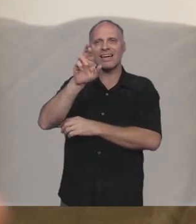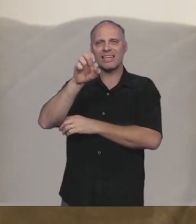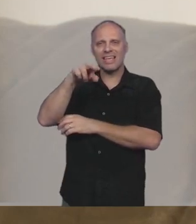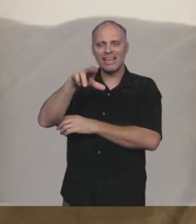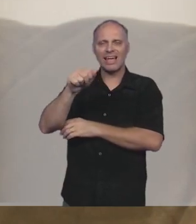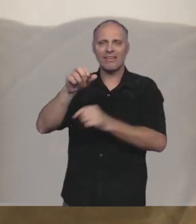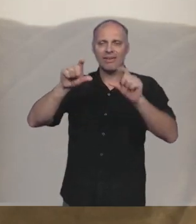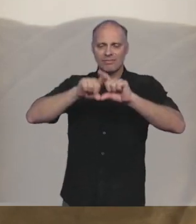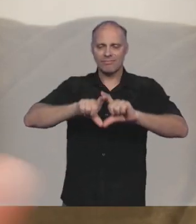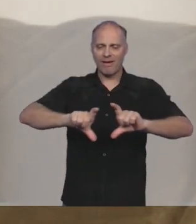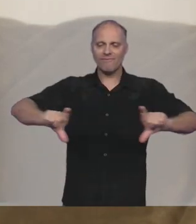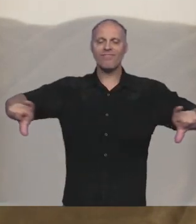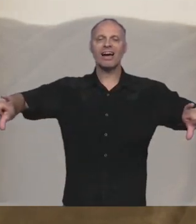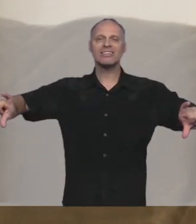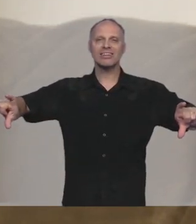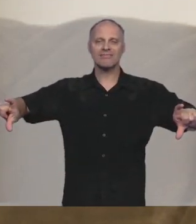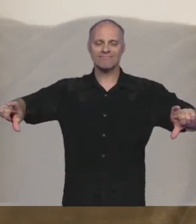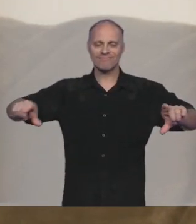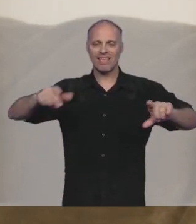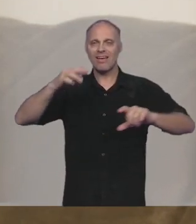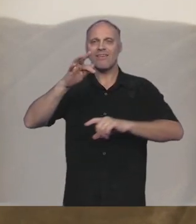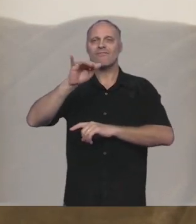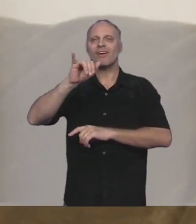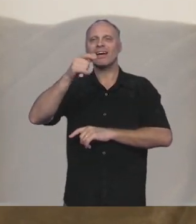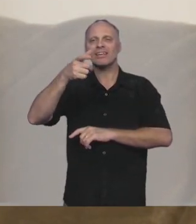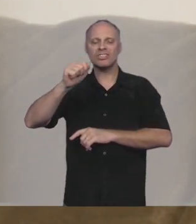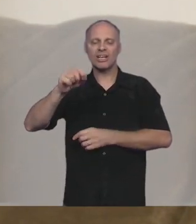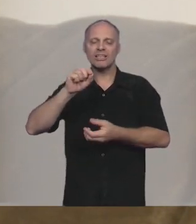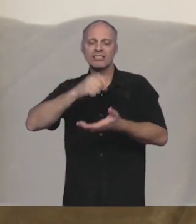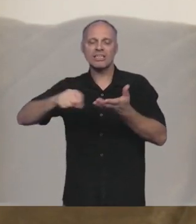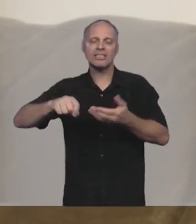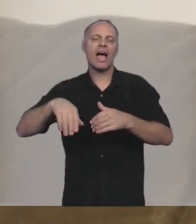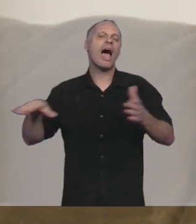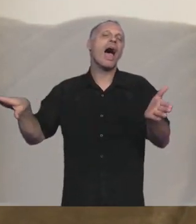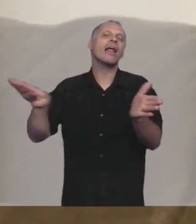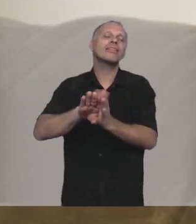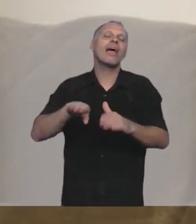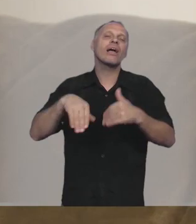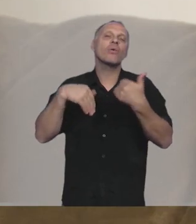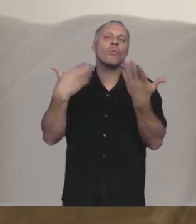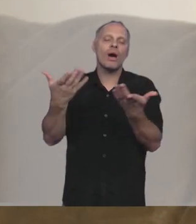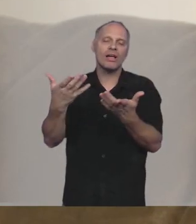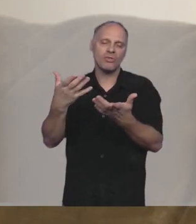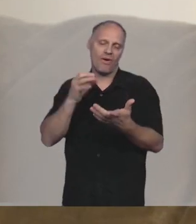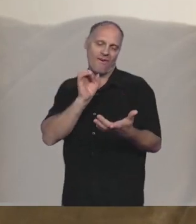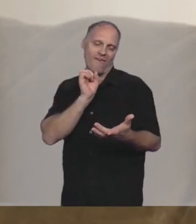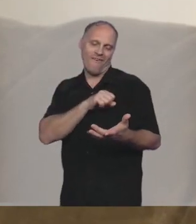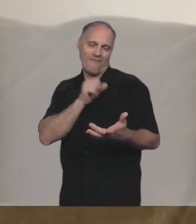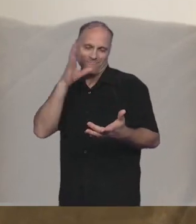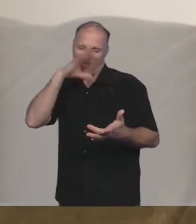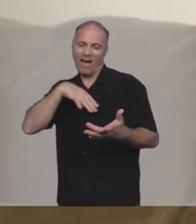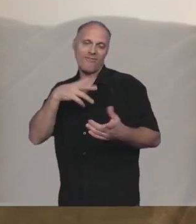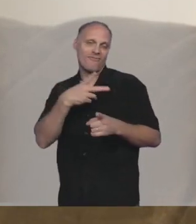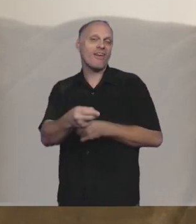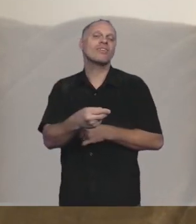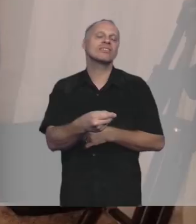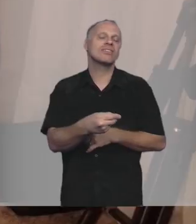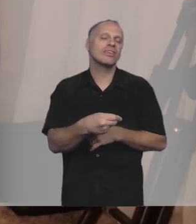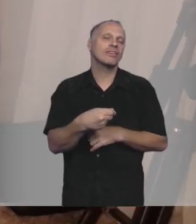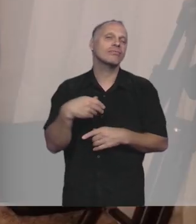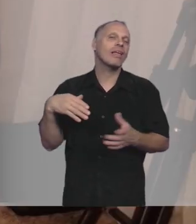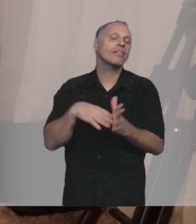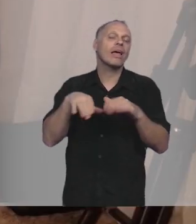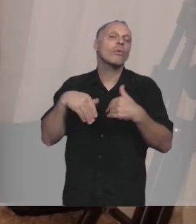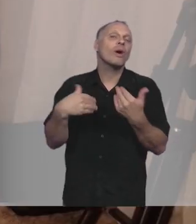quando opressão burguesa, uma coisa assim, né? Tipo, a gente está querendo fazer um